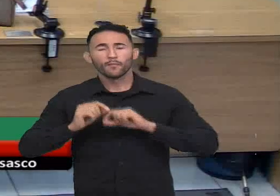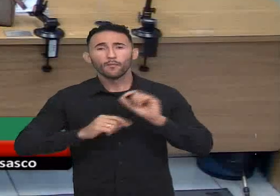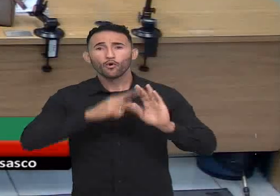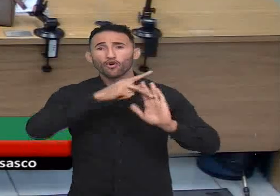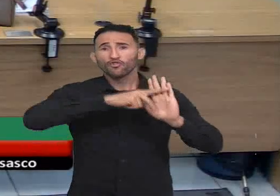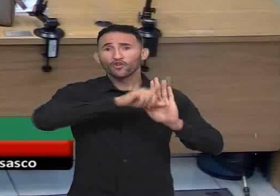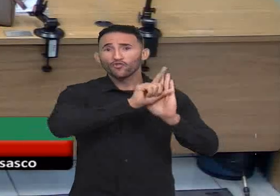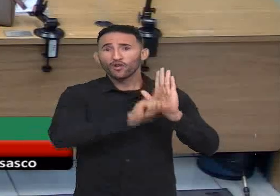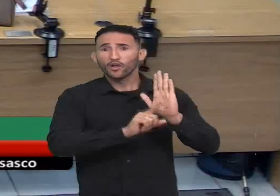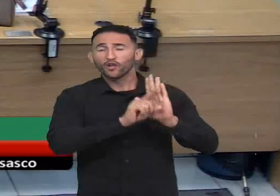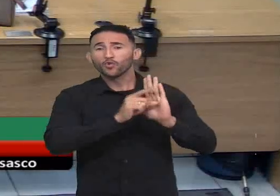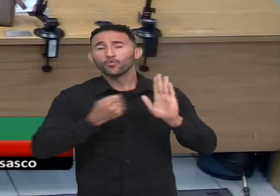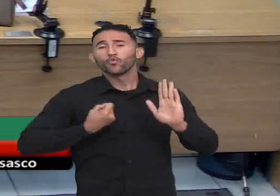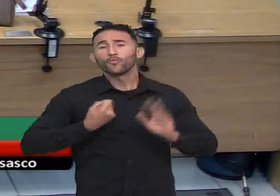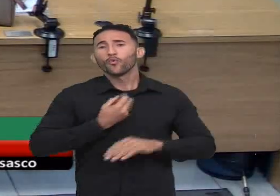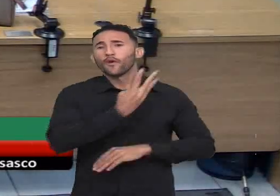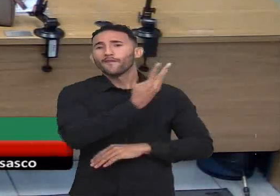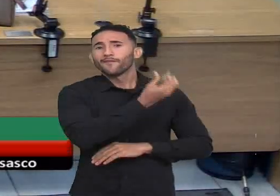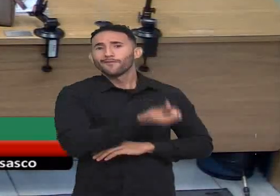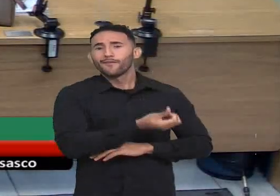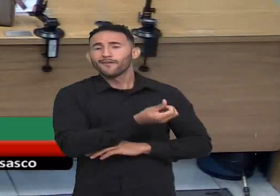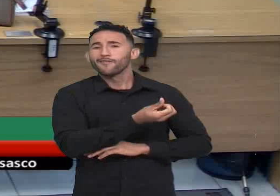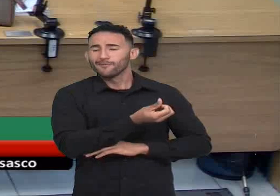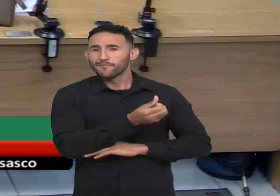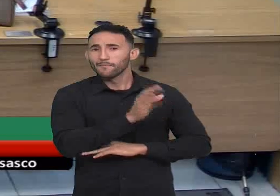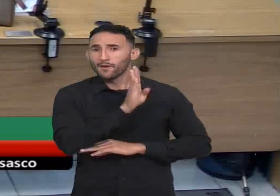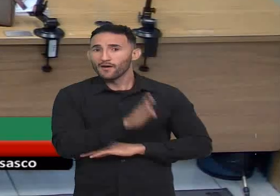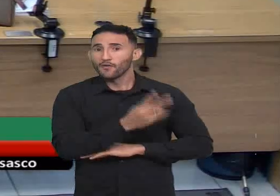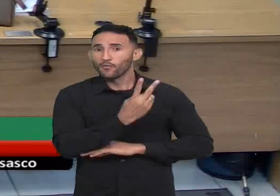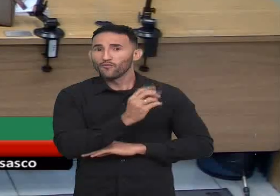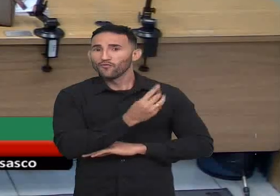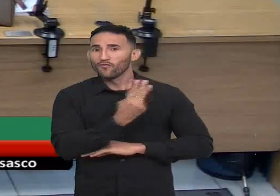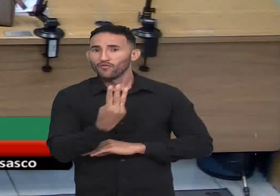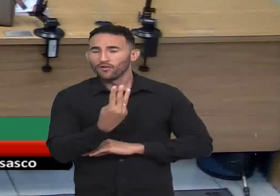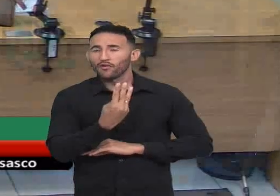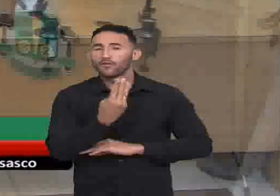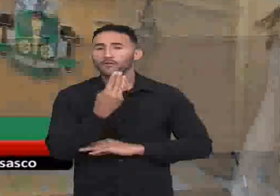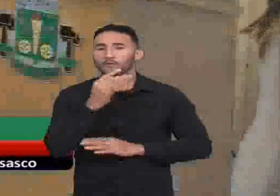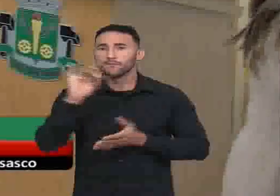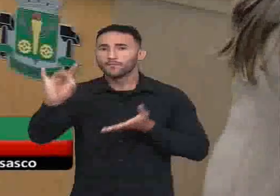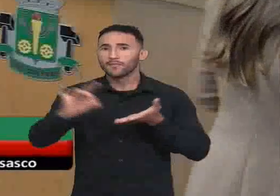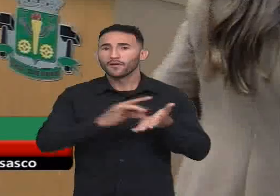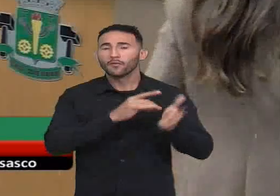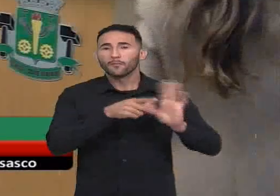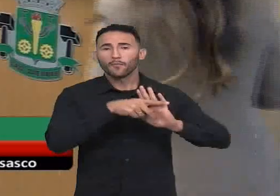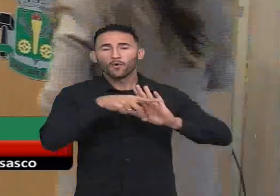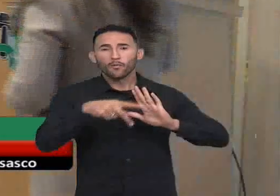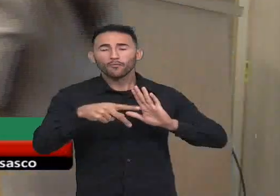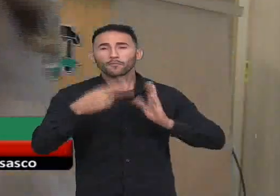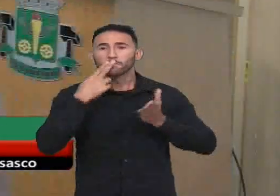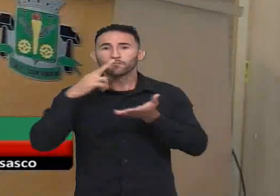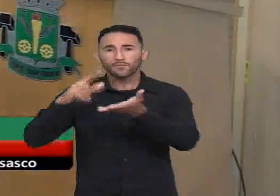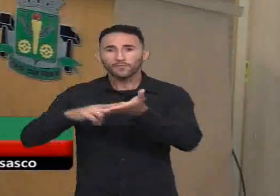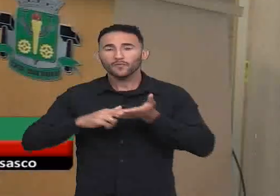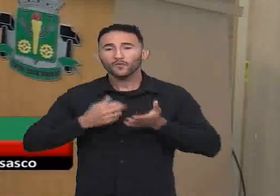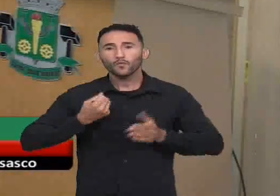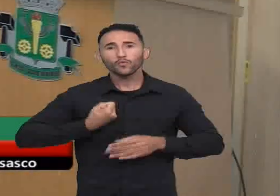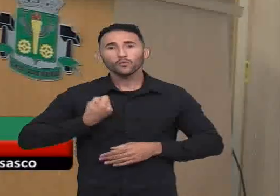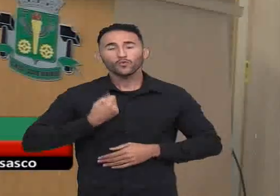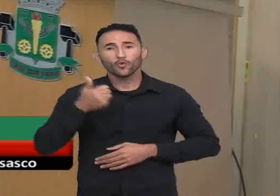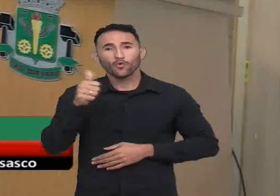projeto de lei número 46 de 2023, enviado por meio de mensagem Proleges, número 11